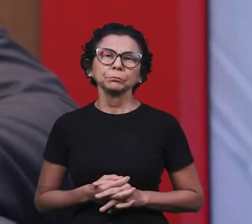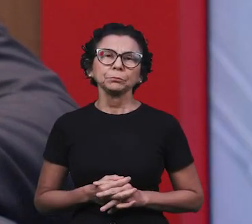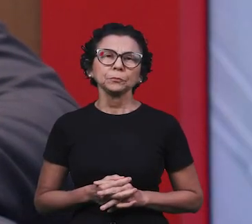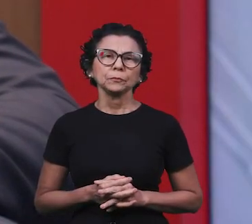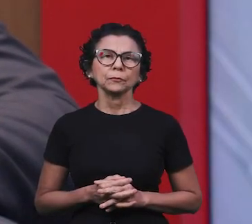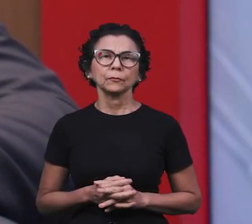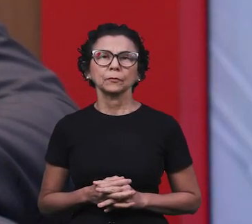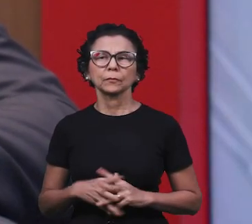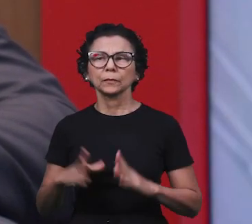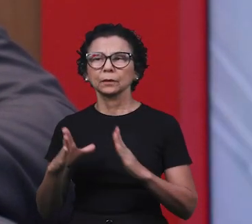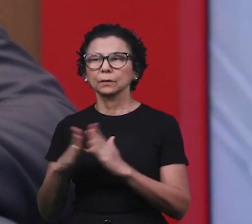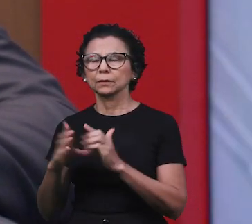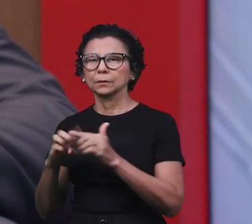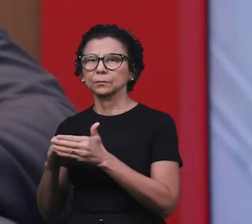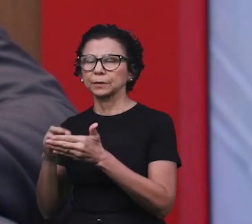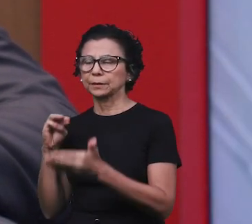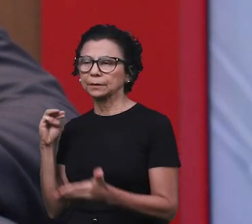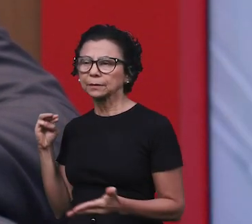né?